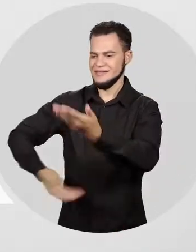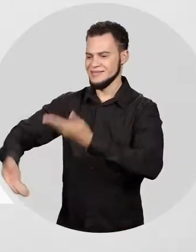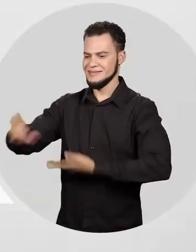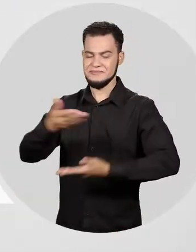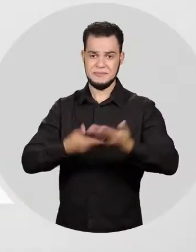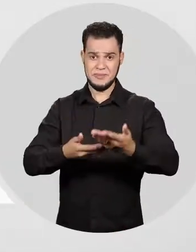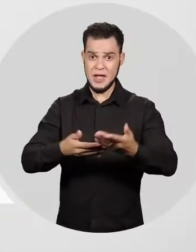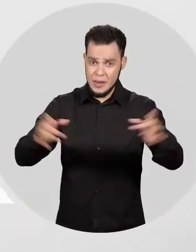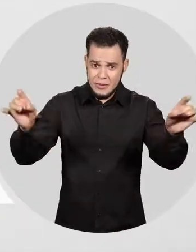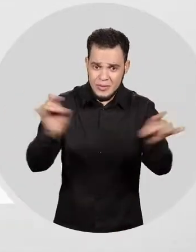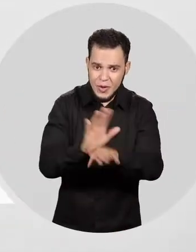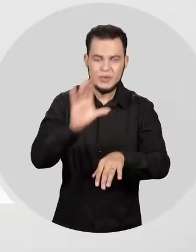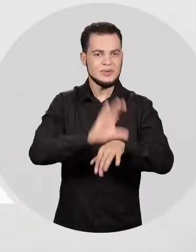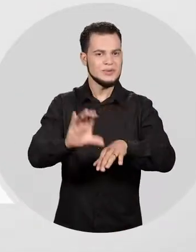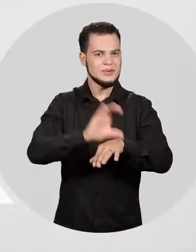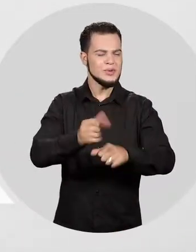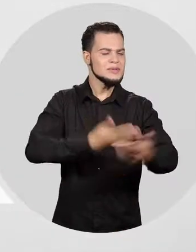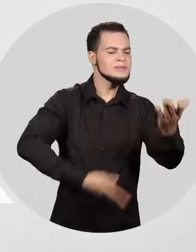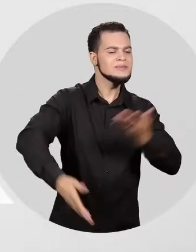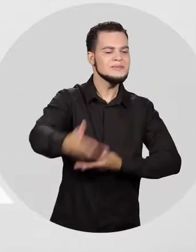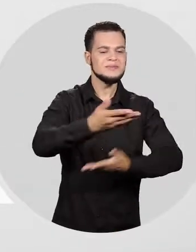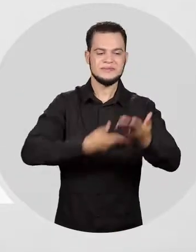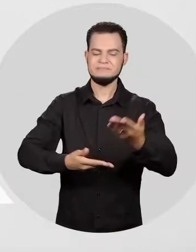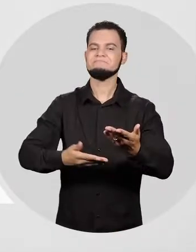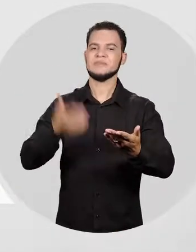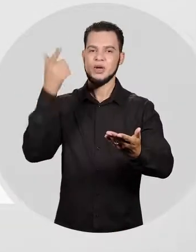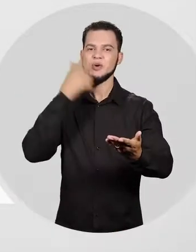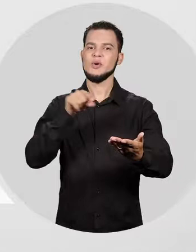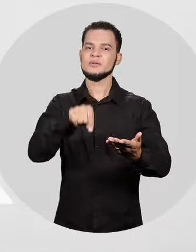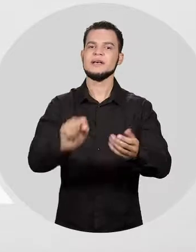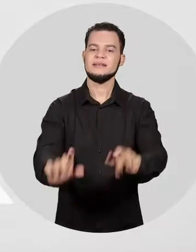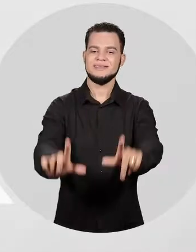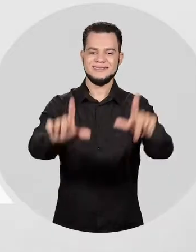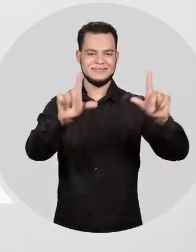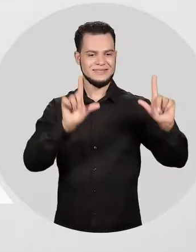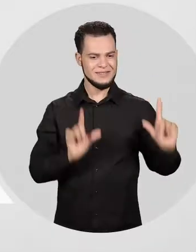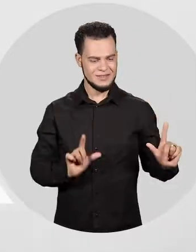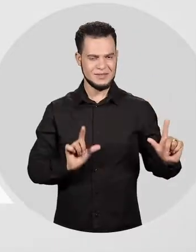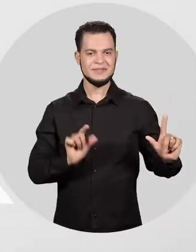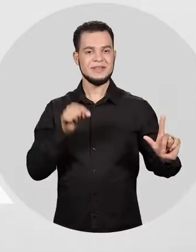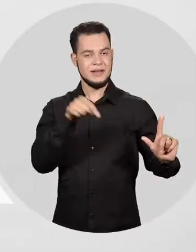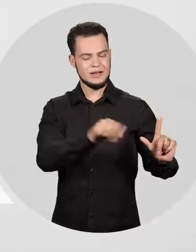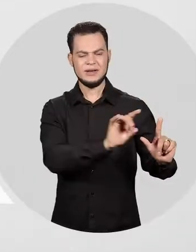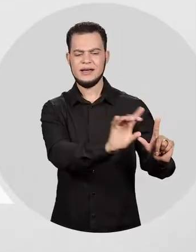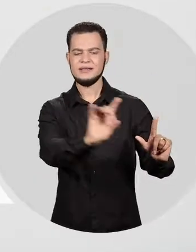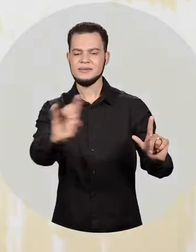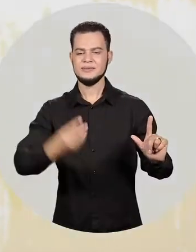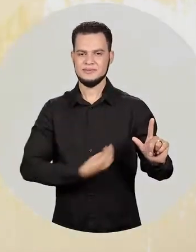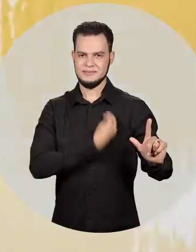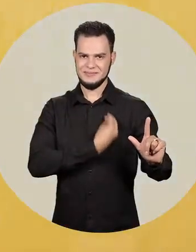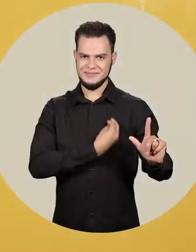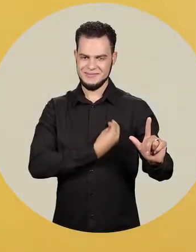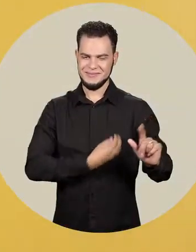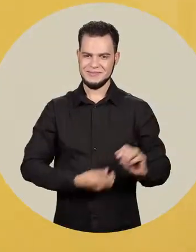a realização do encontro de capacitação, um certificado digital será emitido para os participantes.